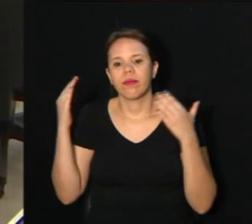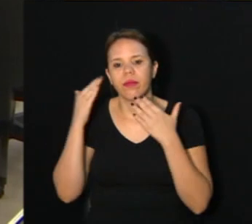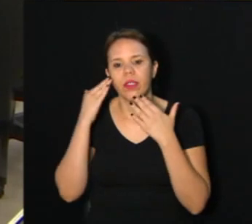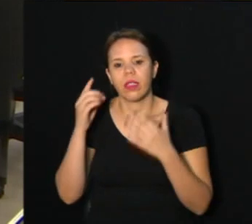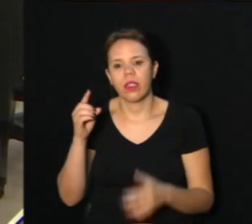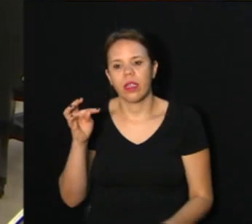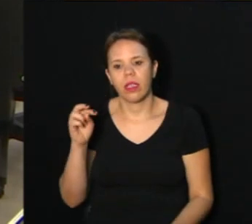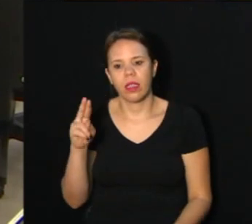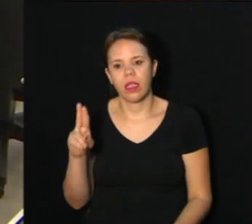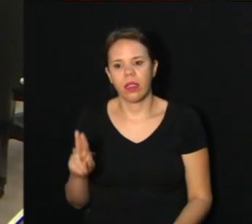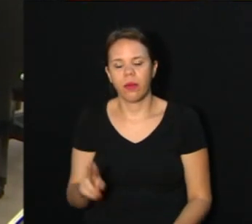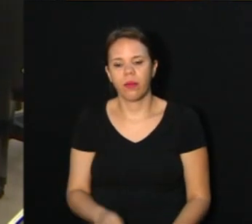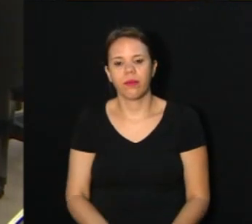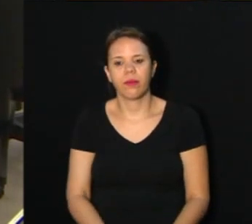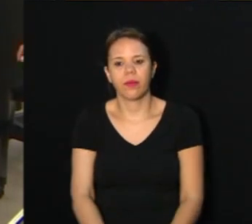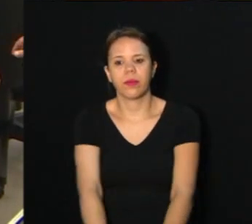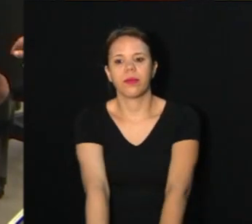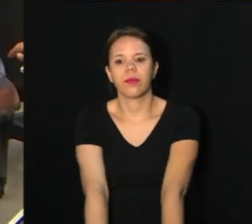Tadeu.